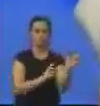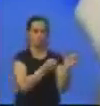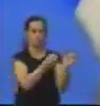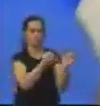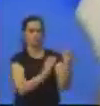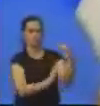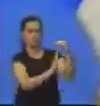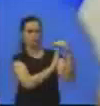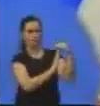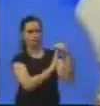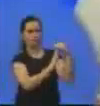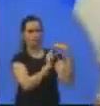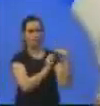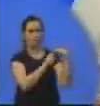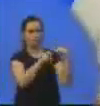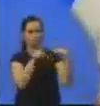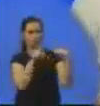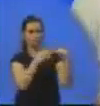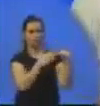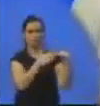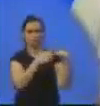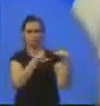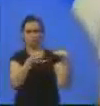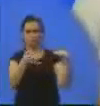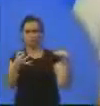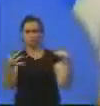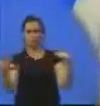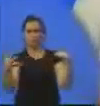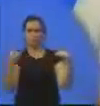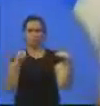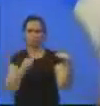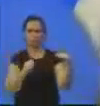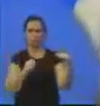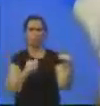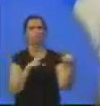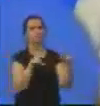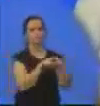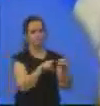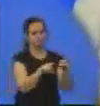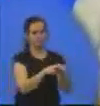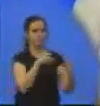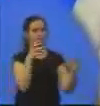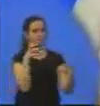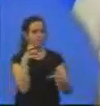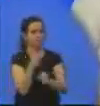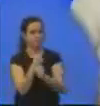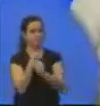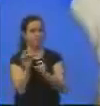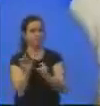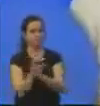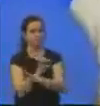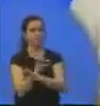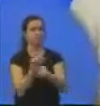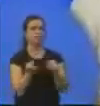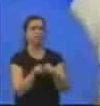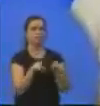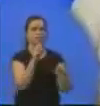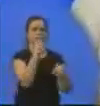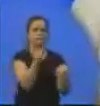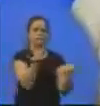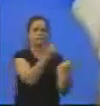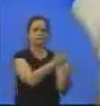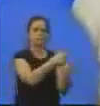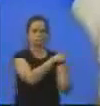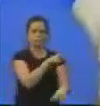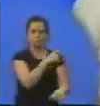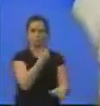quando x tende para algum lugar, para algum número, até que eu faça a conta final. Então, no momento que eu substituo o x por